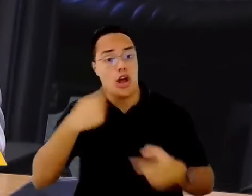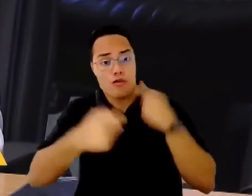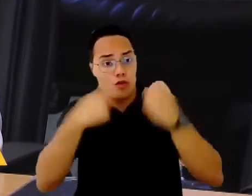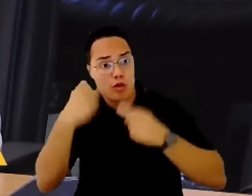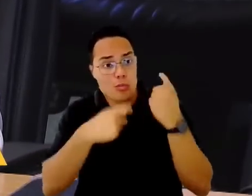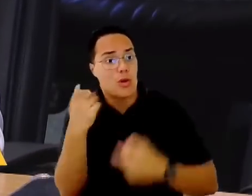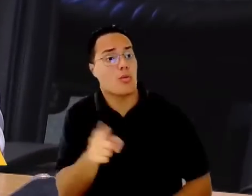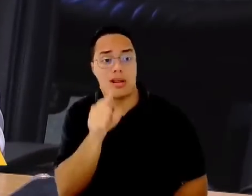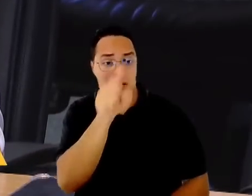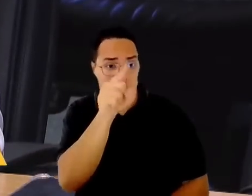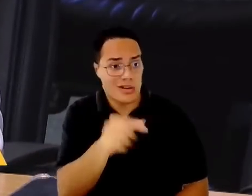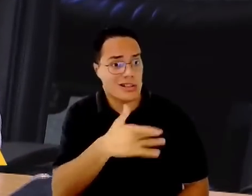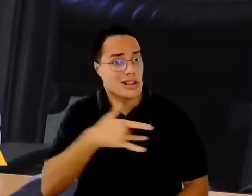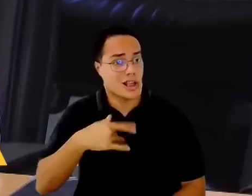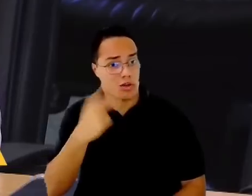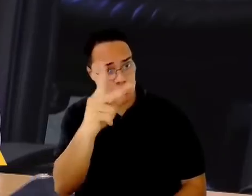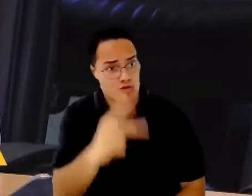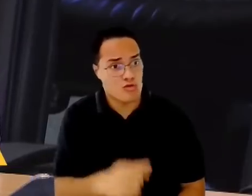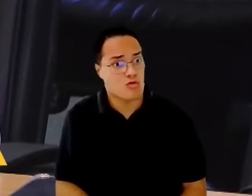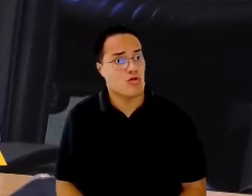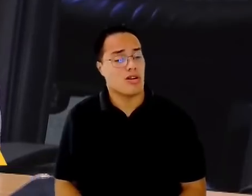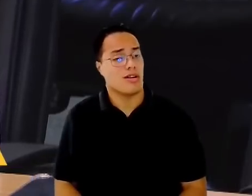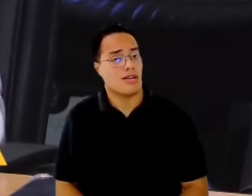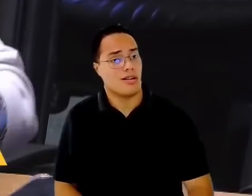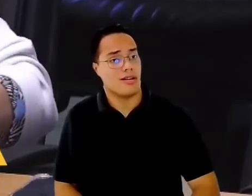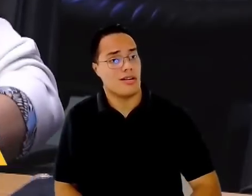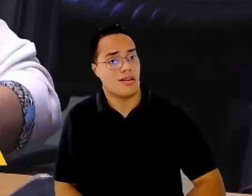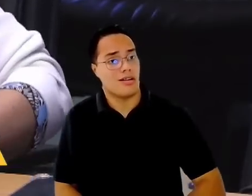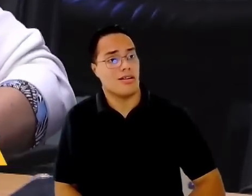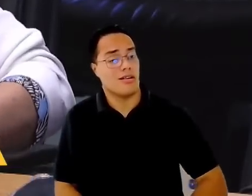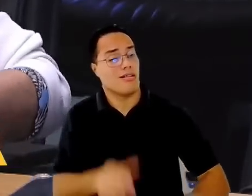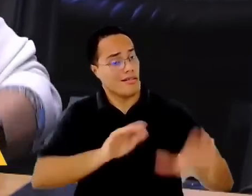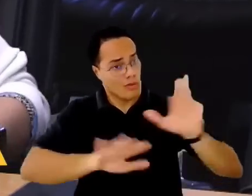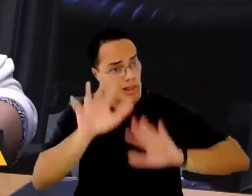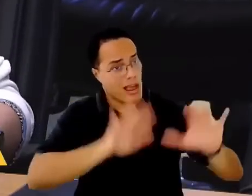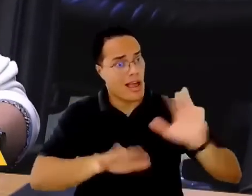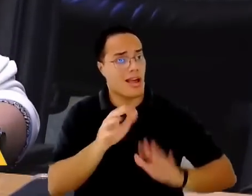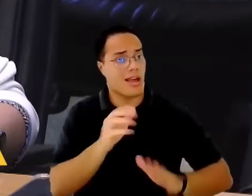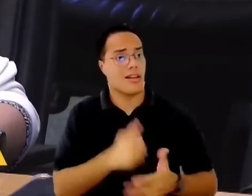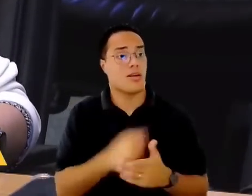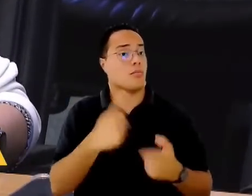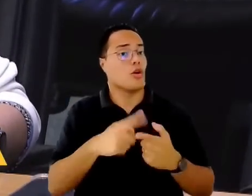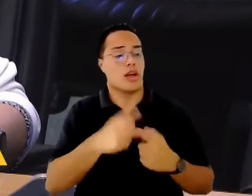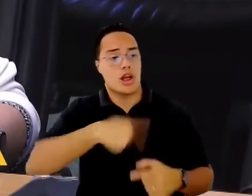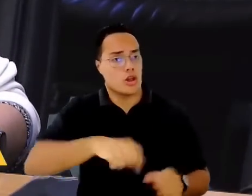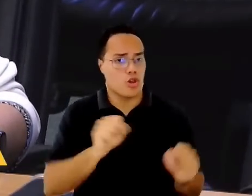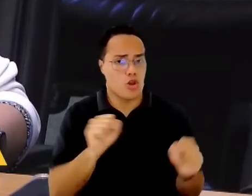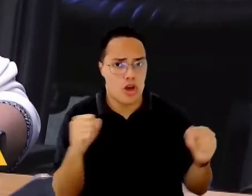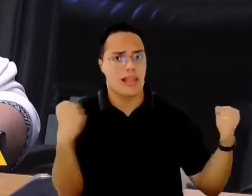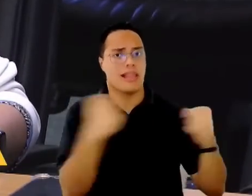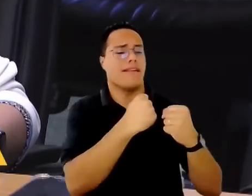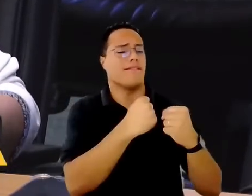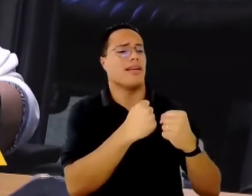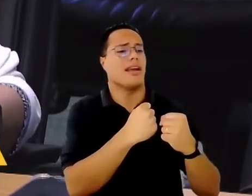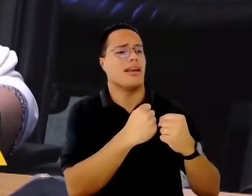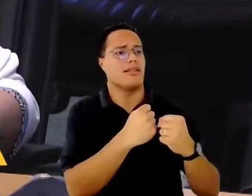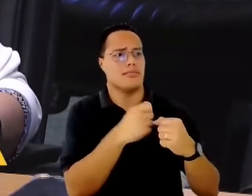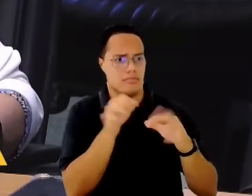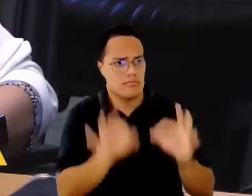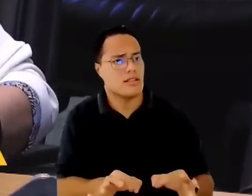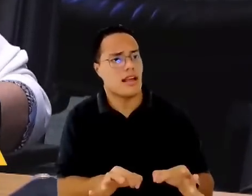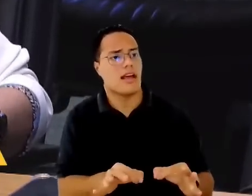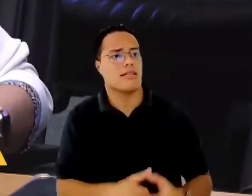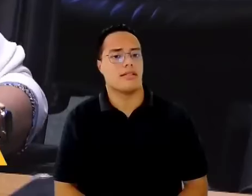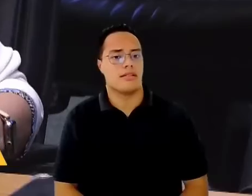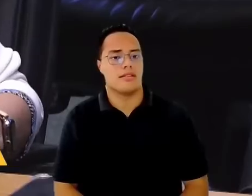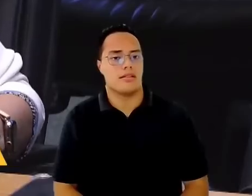que ir para o hospital então assim cuidado porque porque a gente defende até um porta momento porque nós